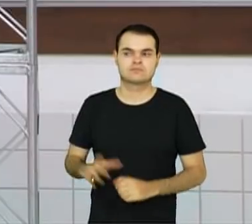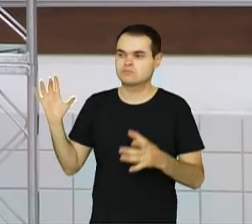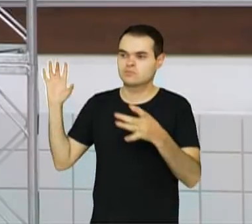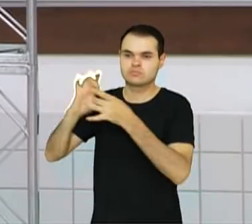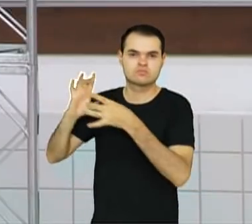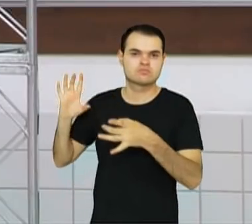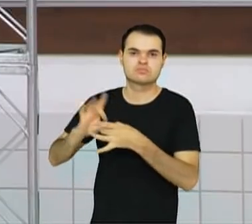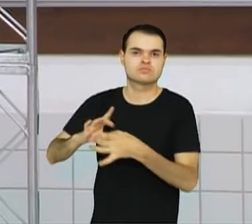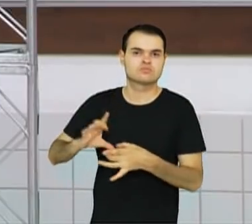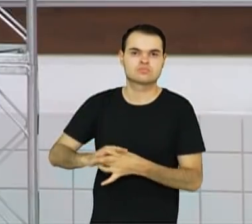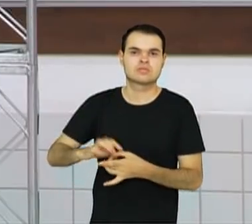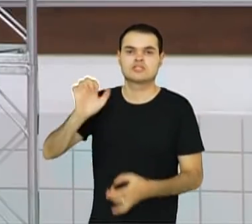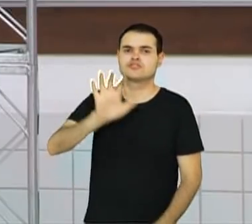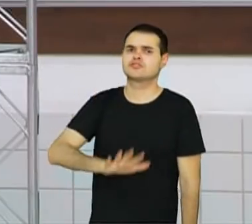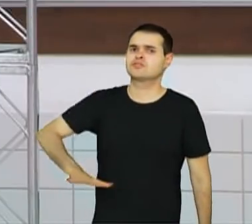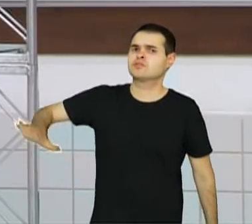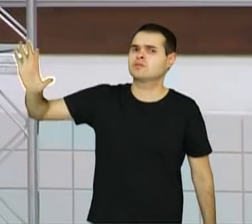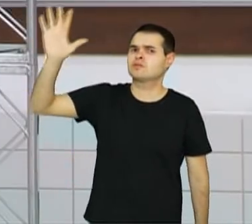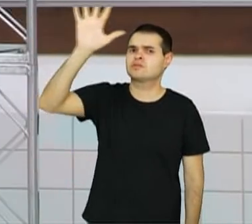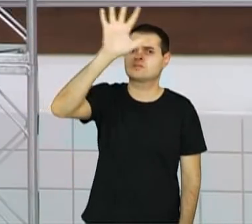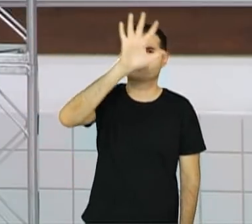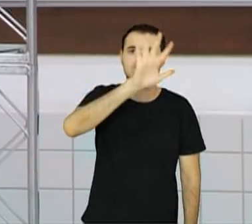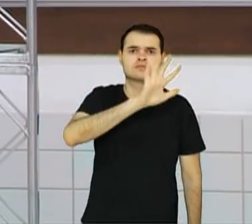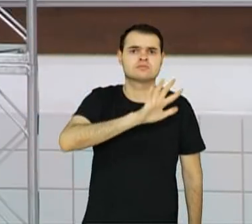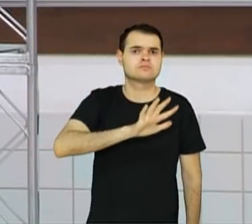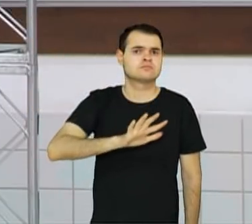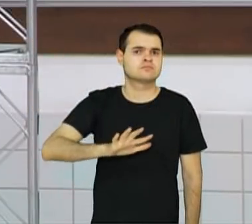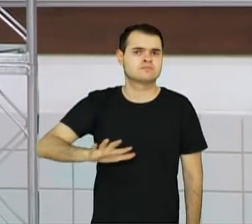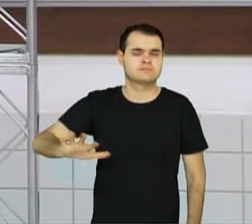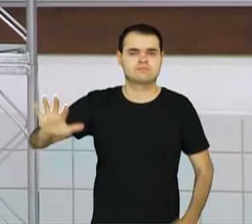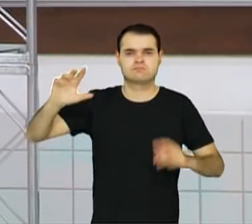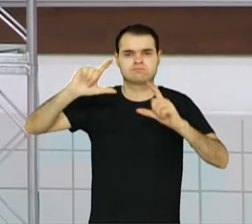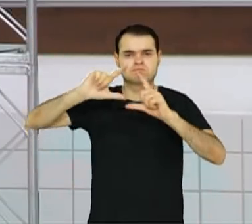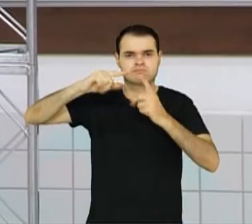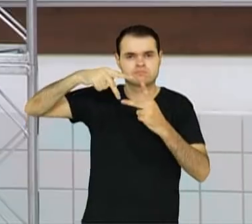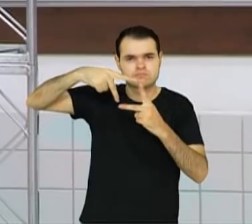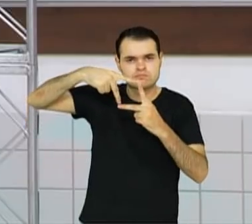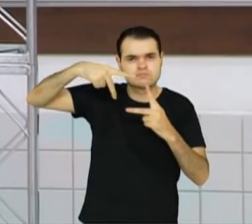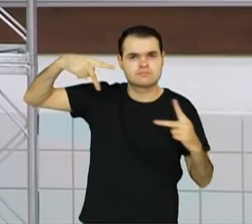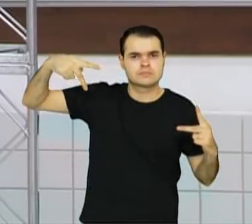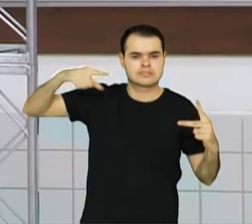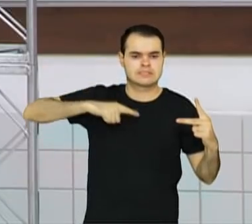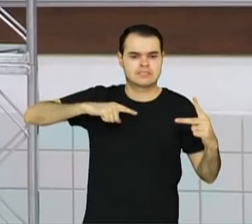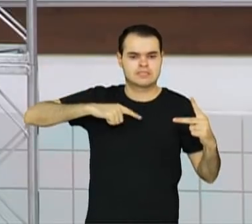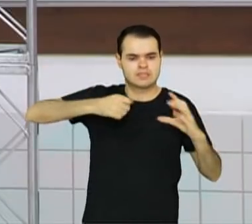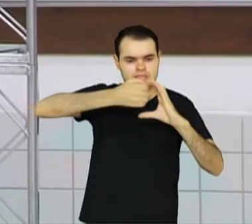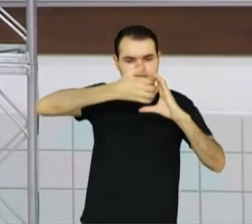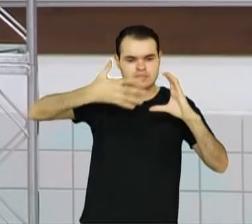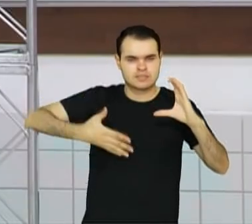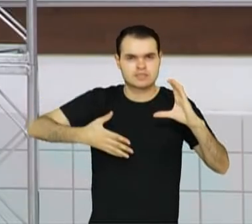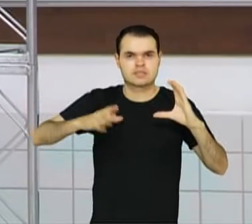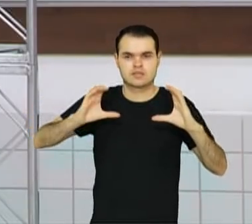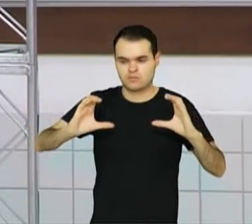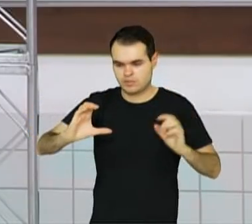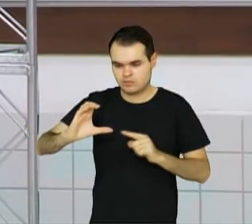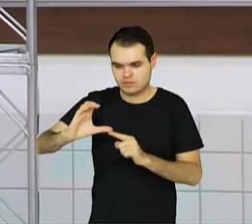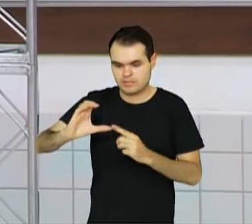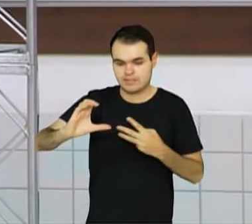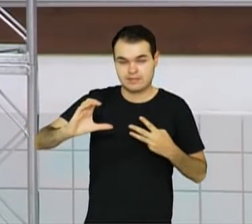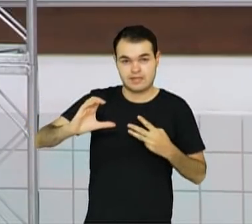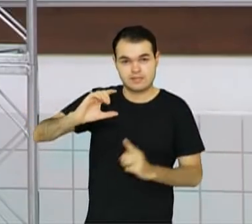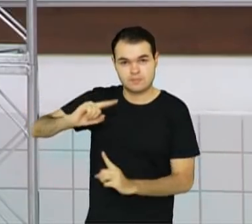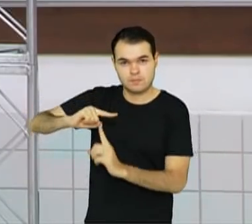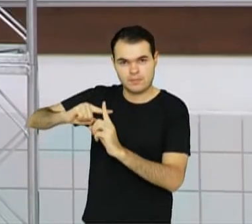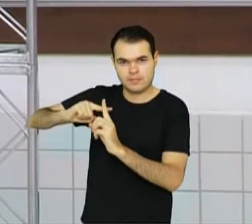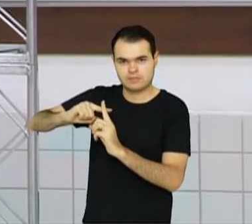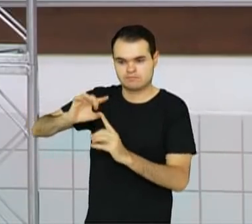fórmulas, elas generalizam uma informação para todos os retângulos que carregam essa característica, que o comprimento seja 3 unidades maior do que